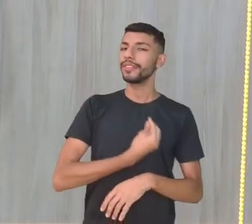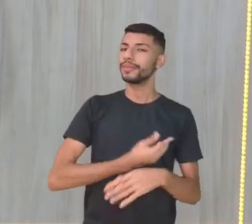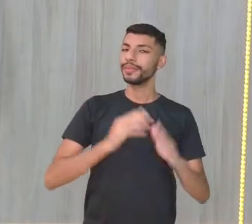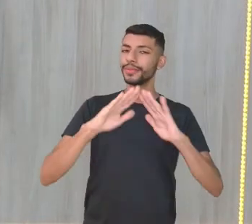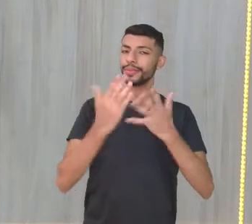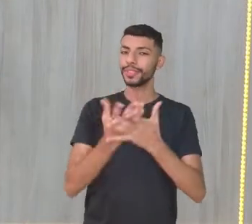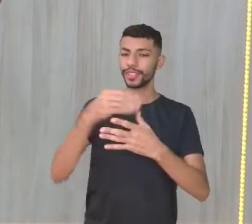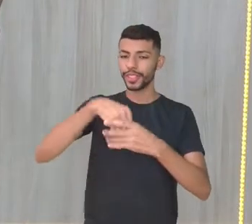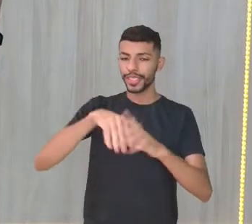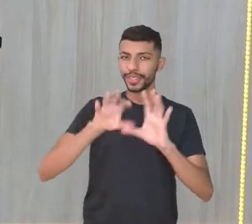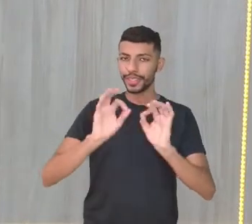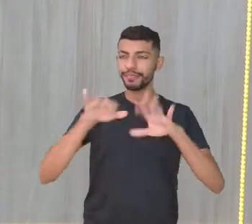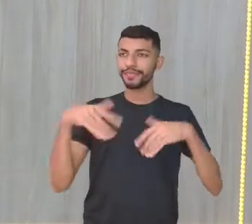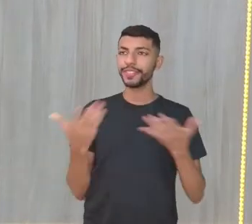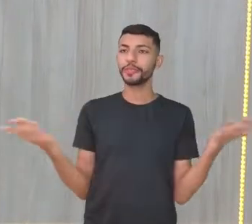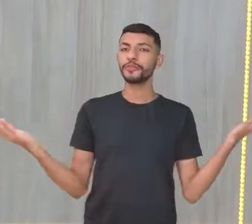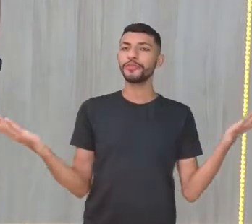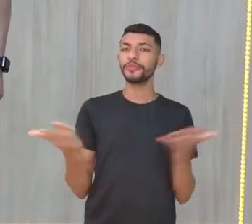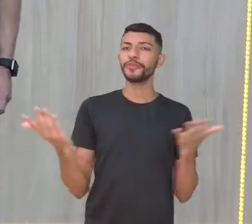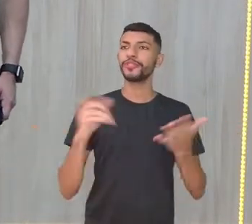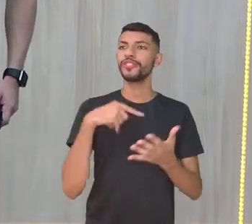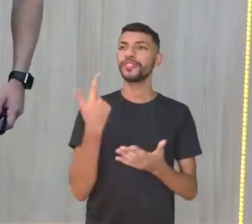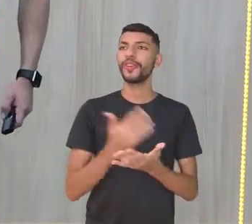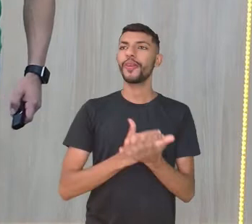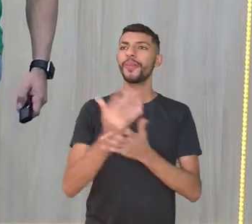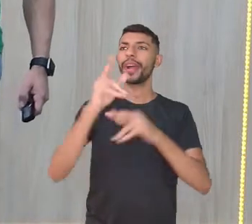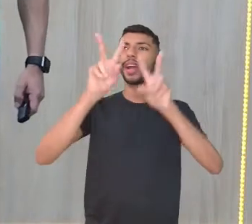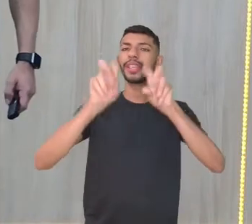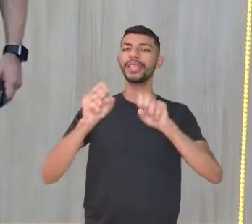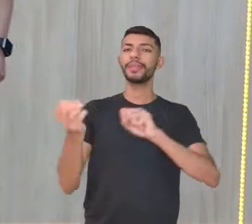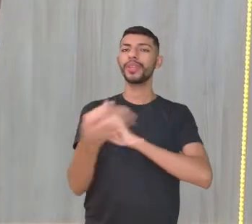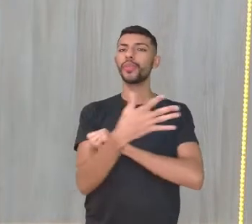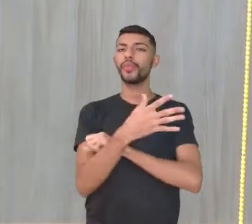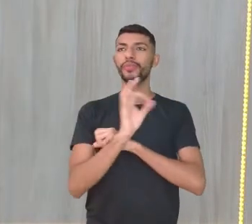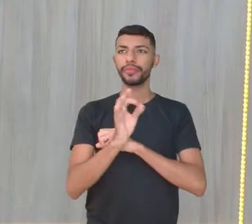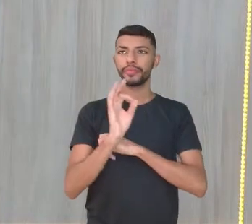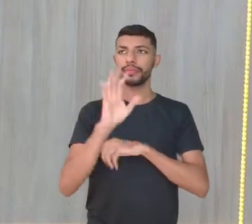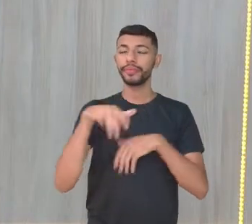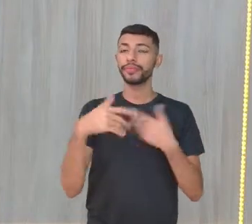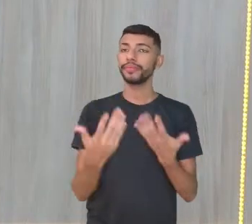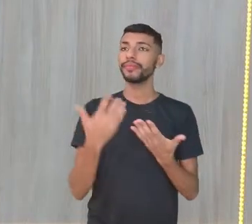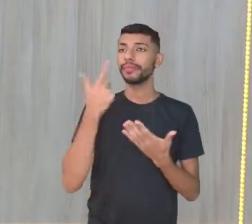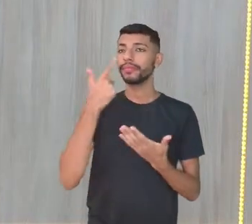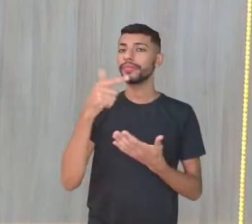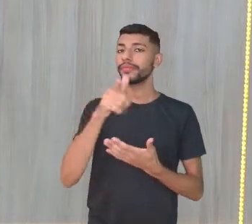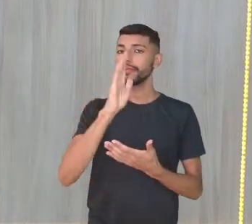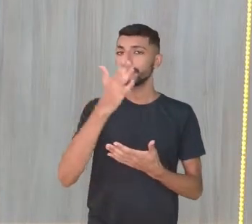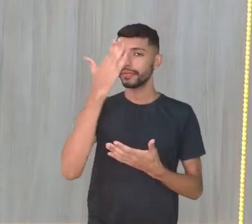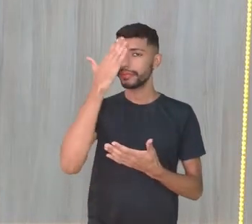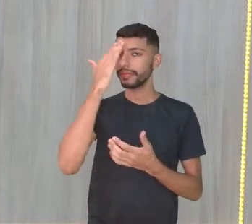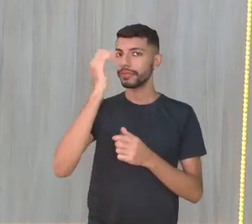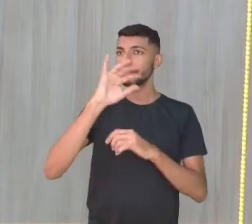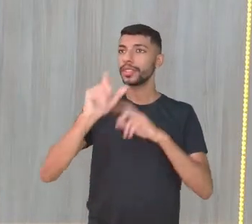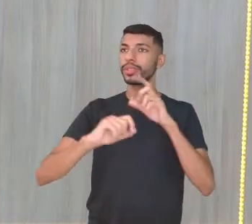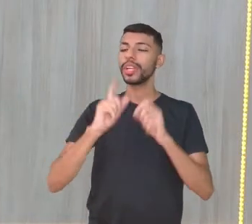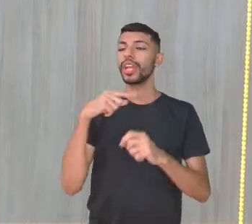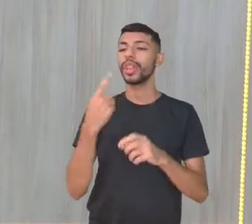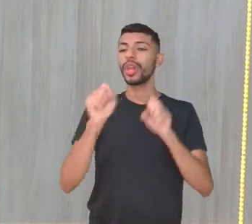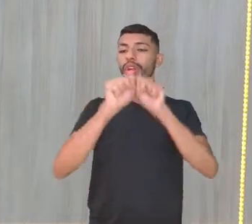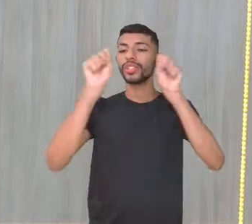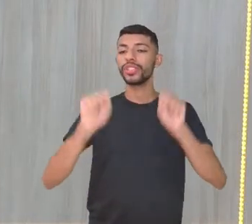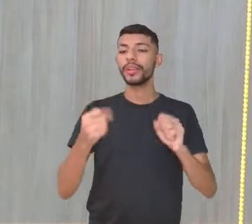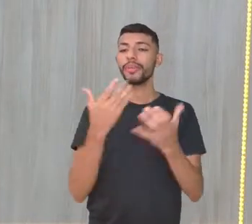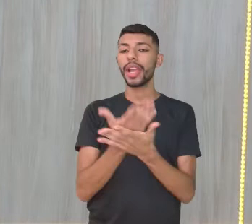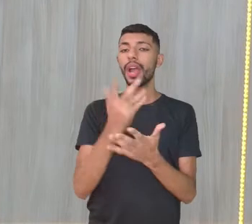acadêmica, certo? E hoje a gente vai começar um temazinho novo, certo? Então, como você sabe, nosso sistema de aula é um sistema de